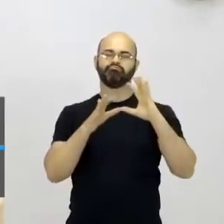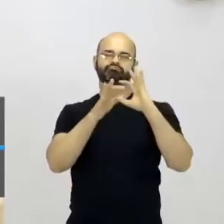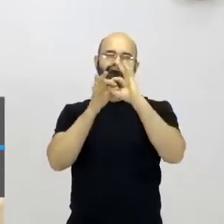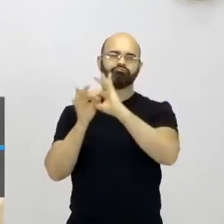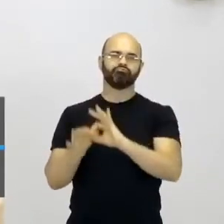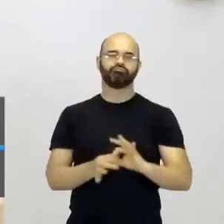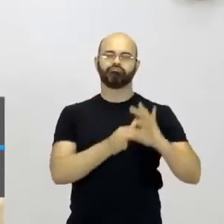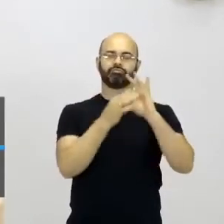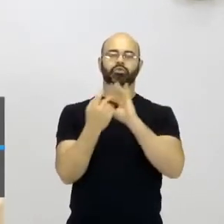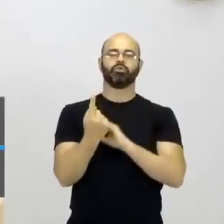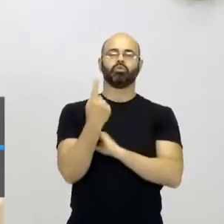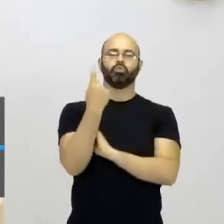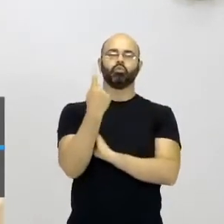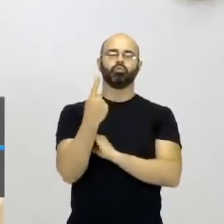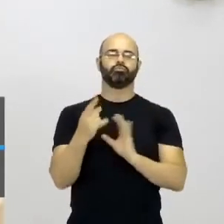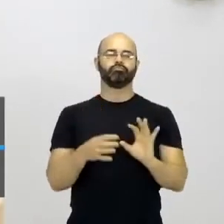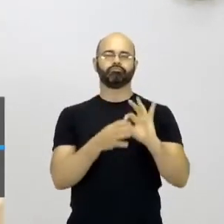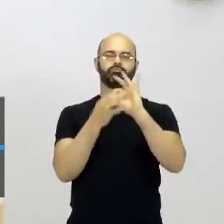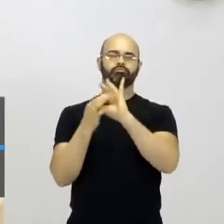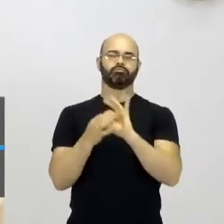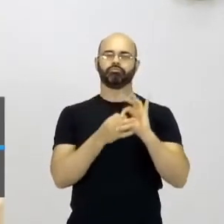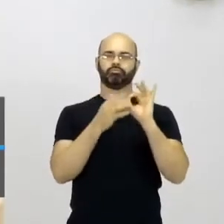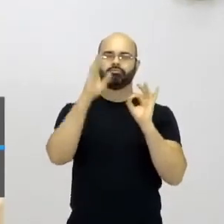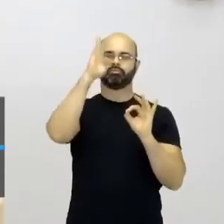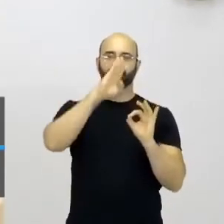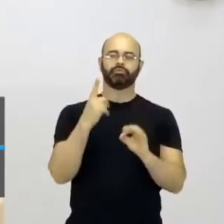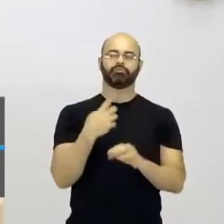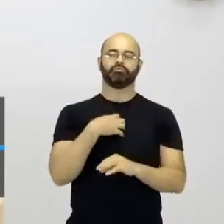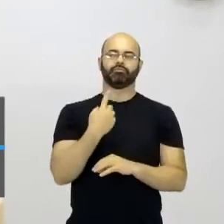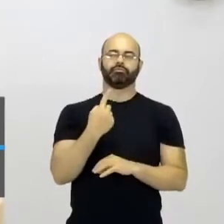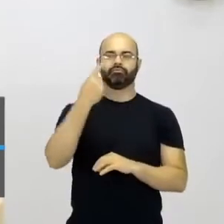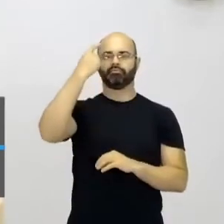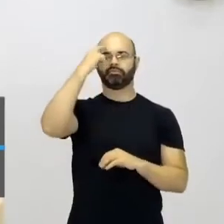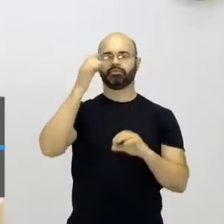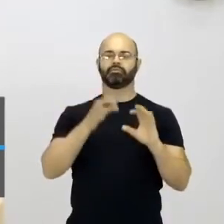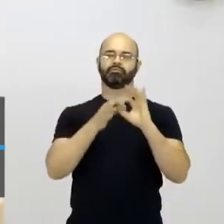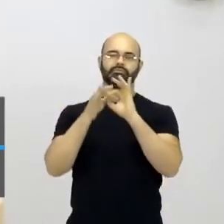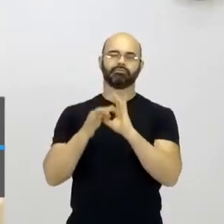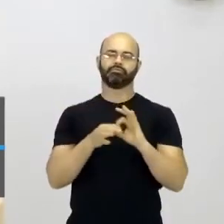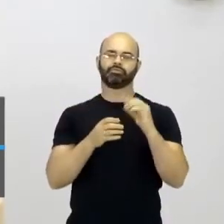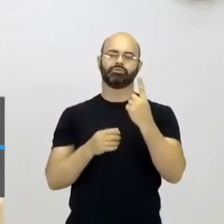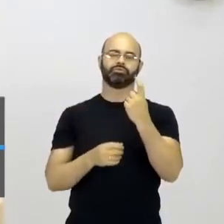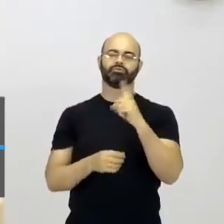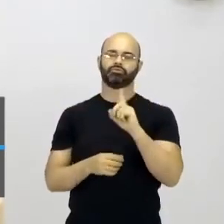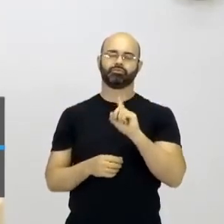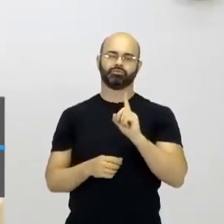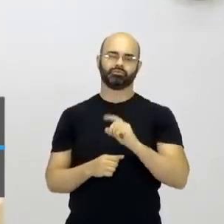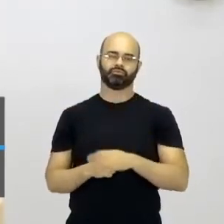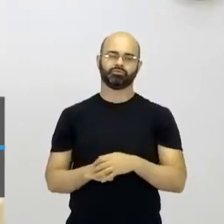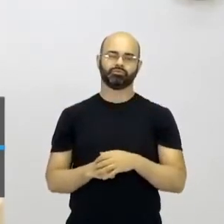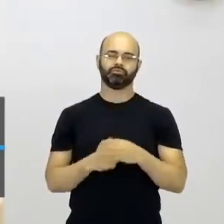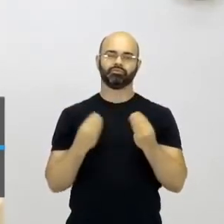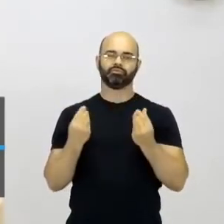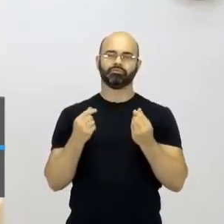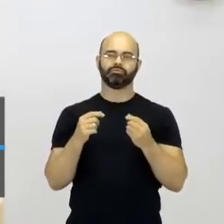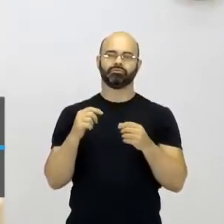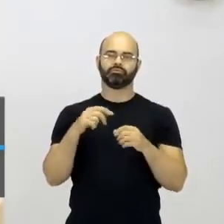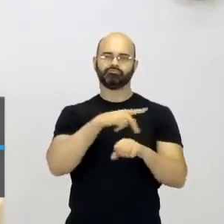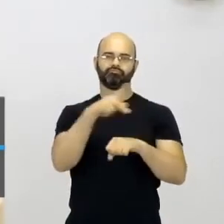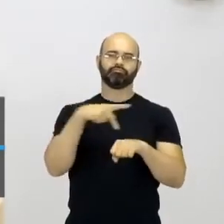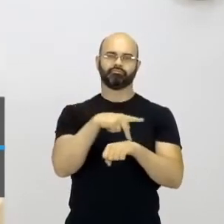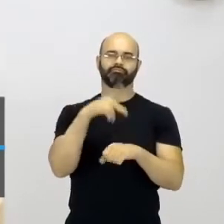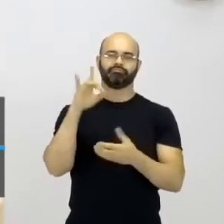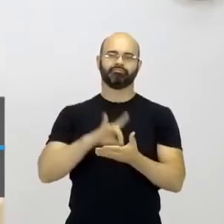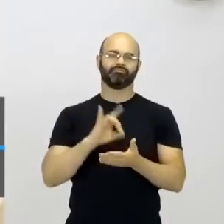né? Nós não tínhamos ainda, neste momento da história, o Brasil sendo pensado como uma unidade, uma